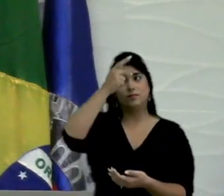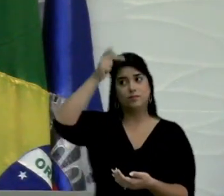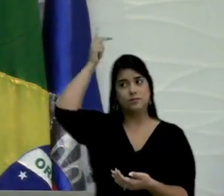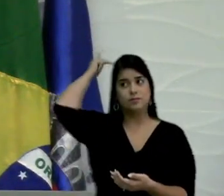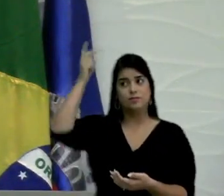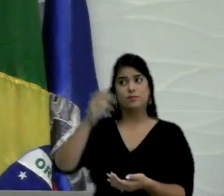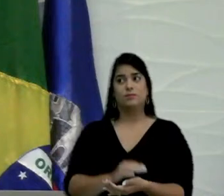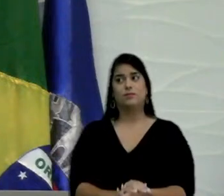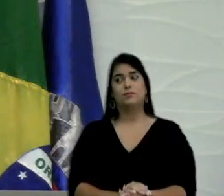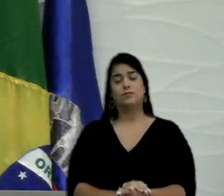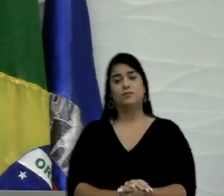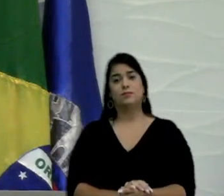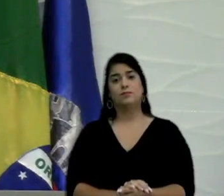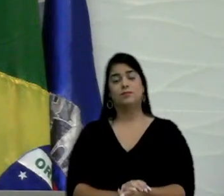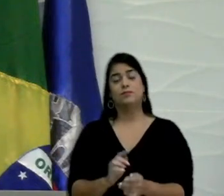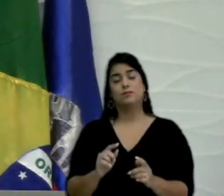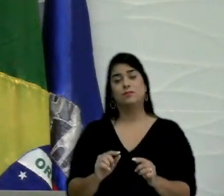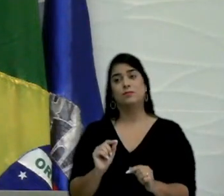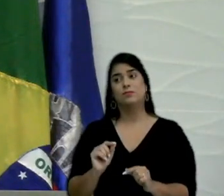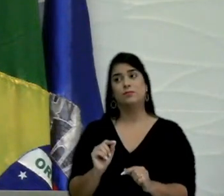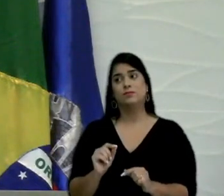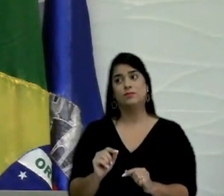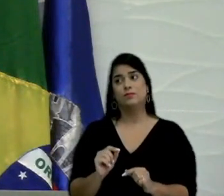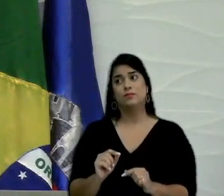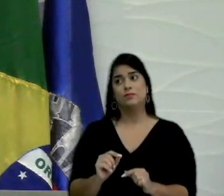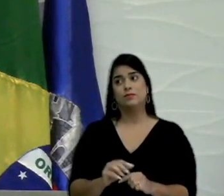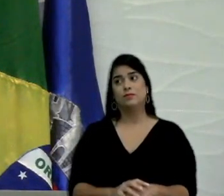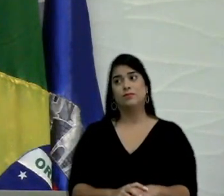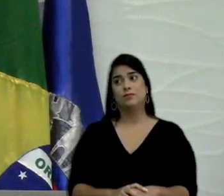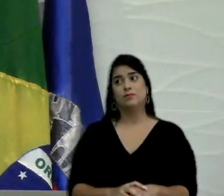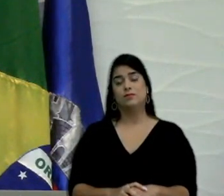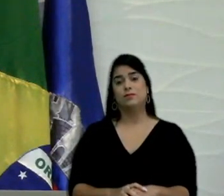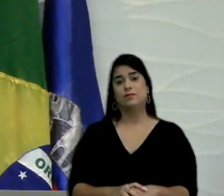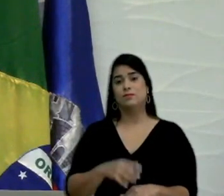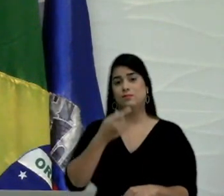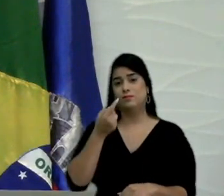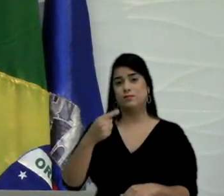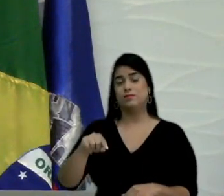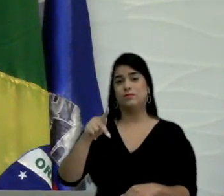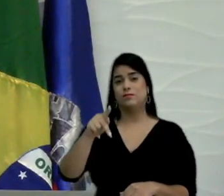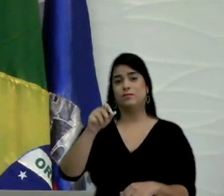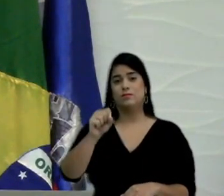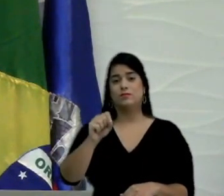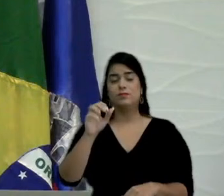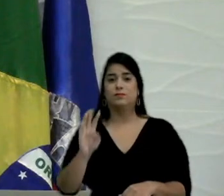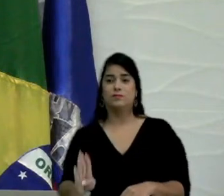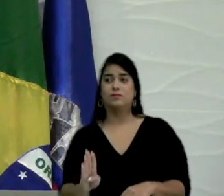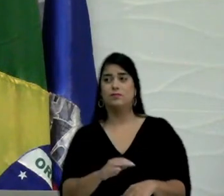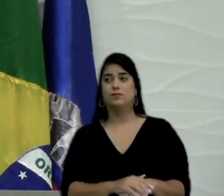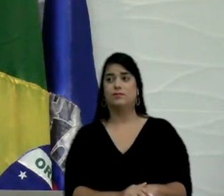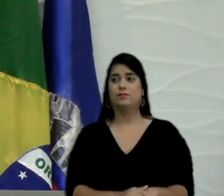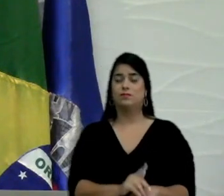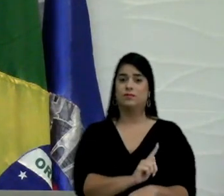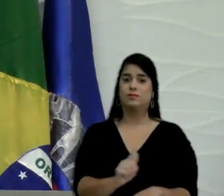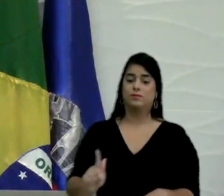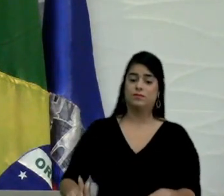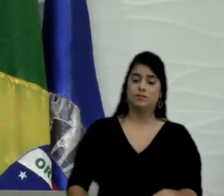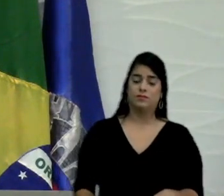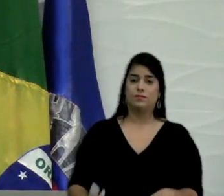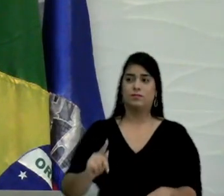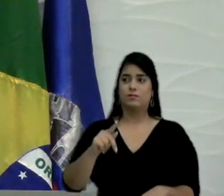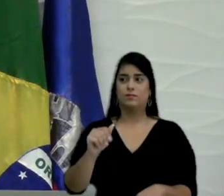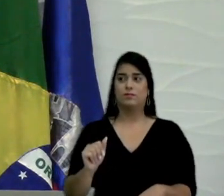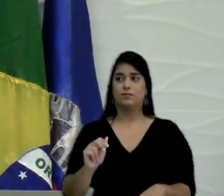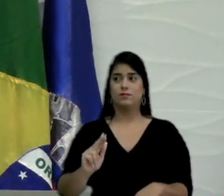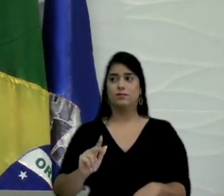Cintra que infelizmente isso foi mais um desmando do PSB mas um desmando do governo Paulo Câmara quando